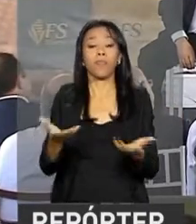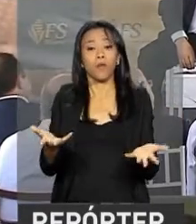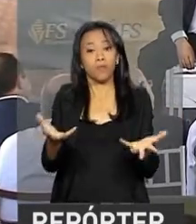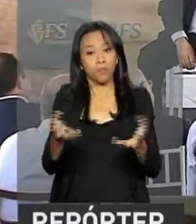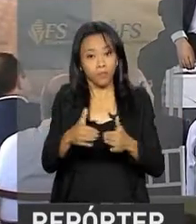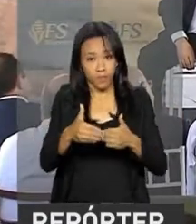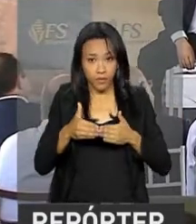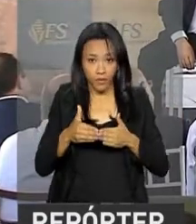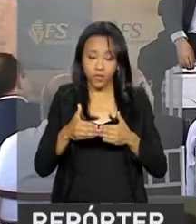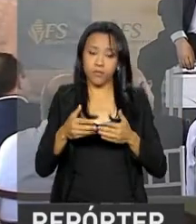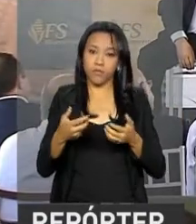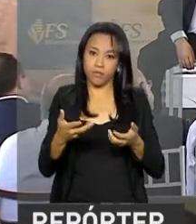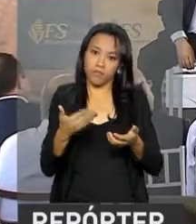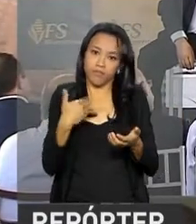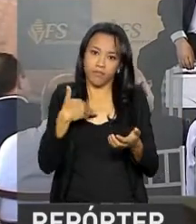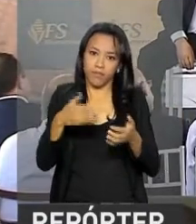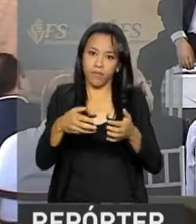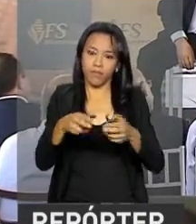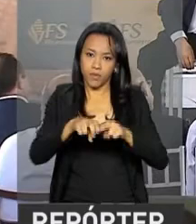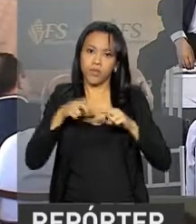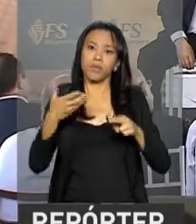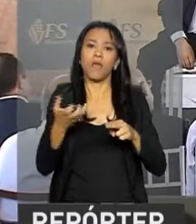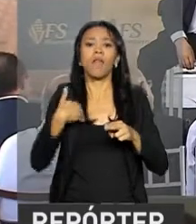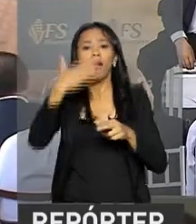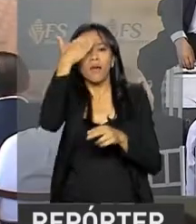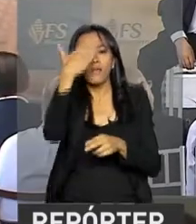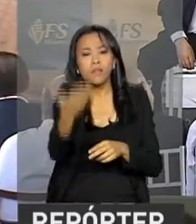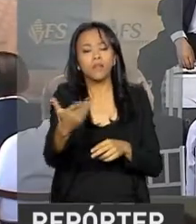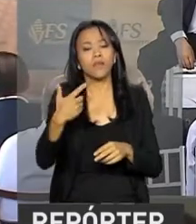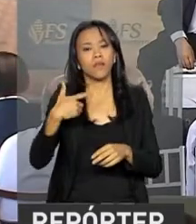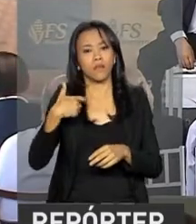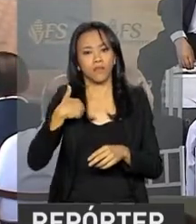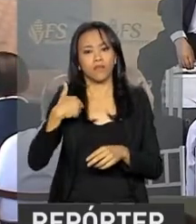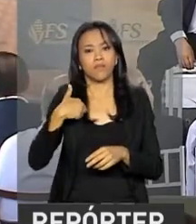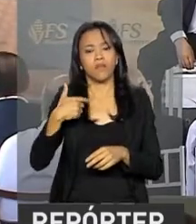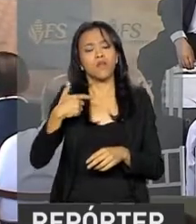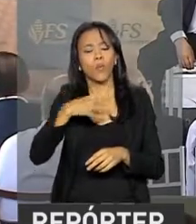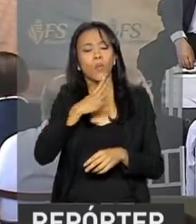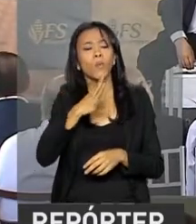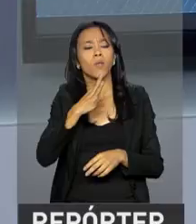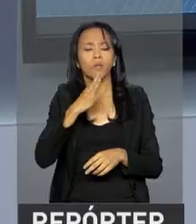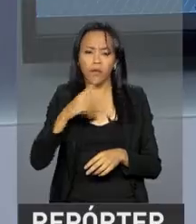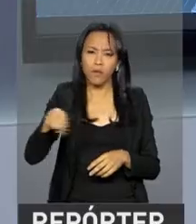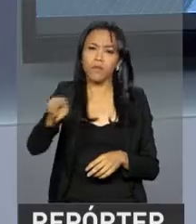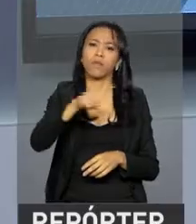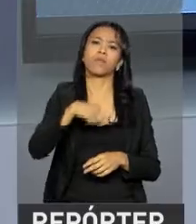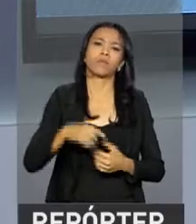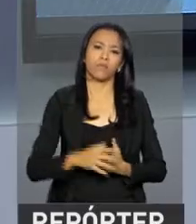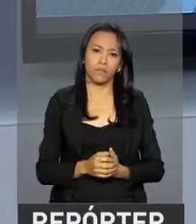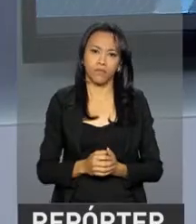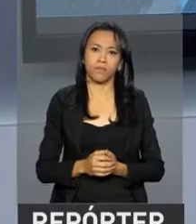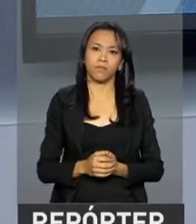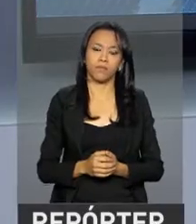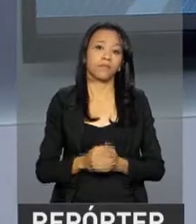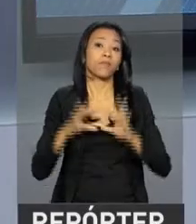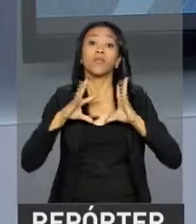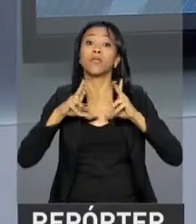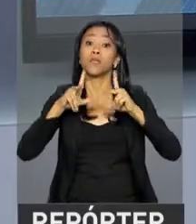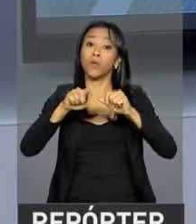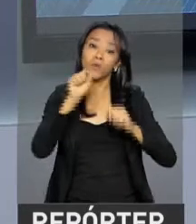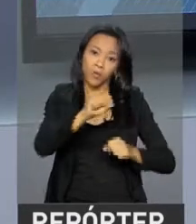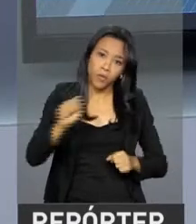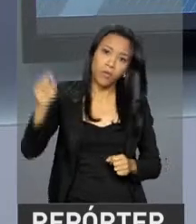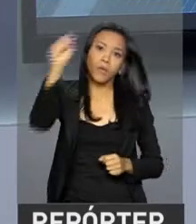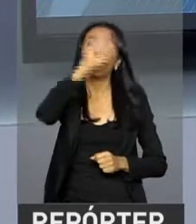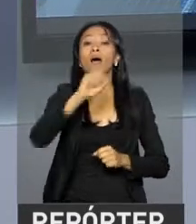por essa oportunidade. Sei que represento cada um desses produtores que está lá, conheço os assuntos. E em todo o país, a TV